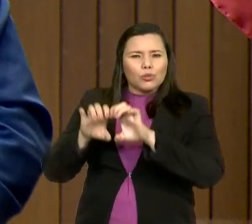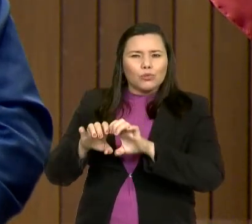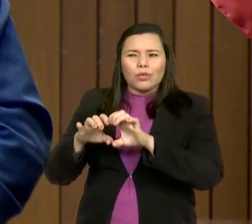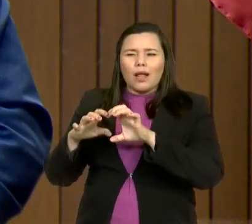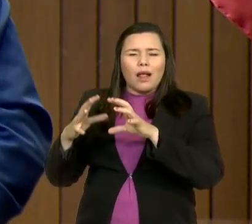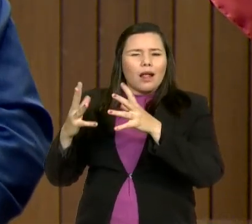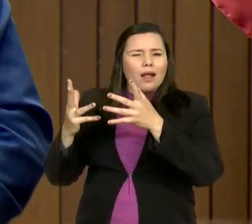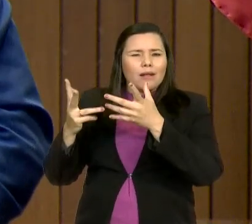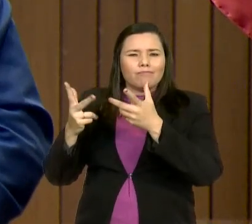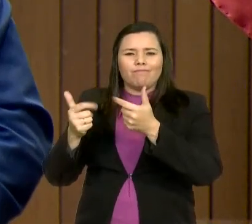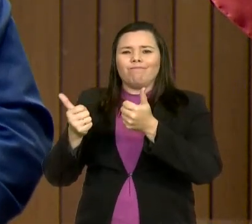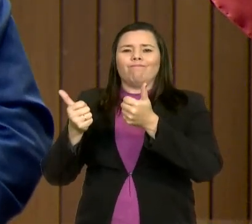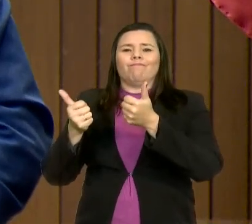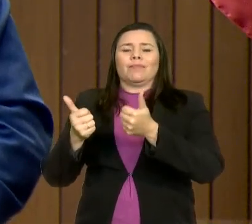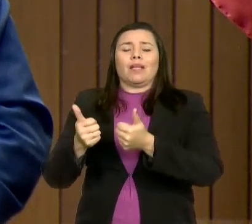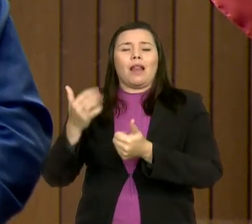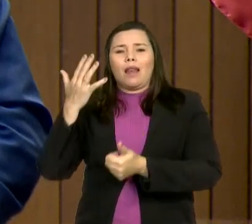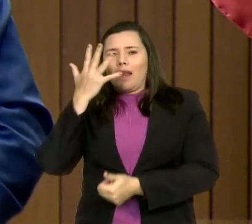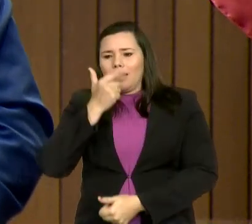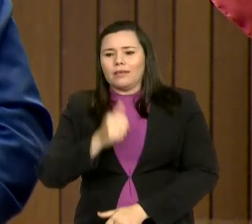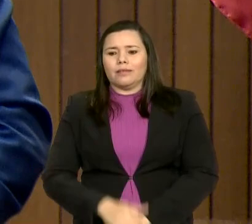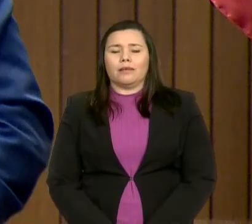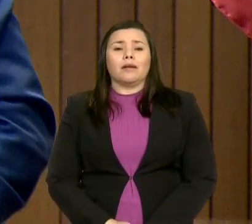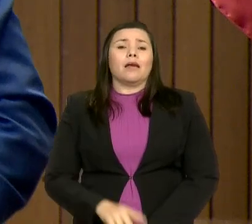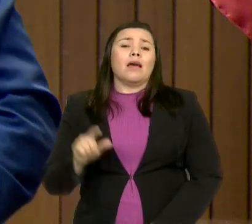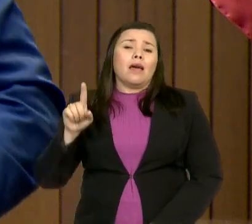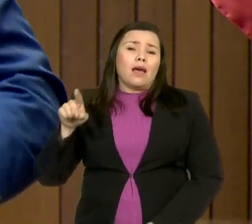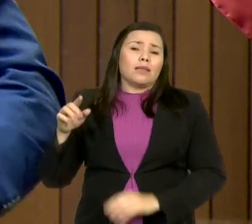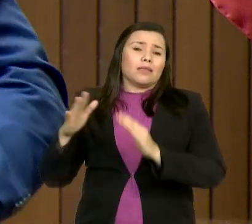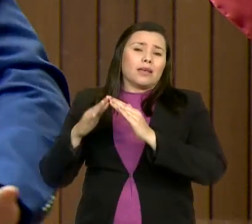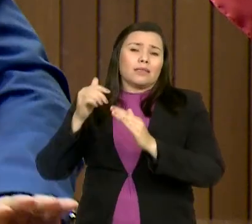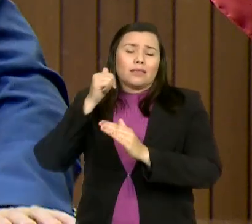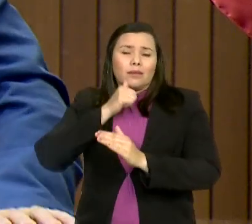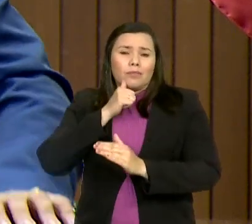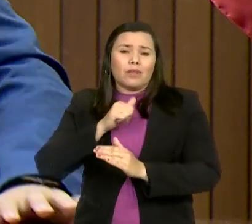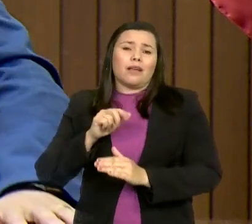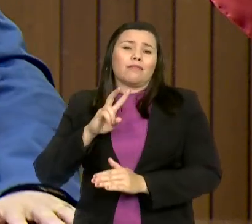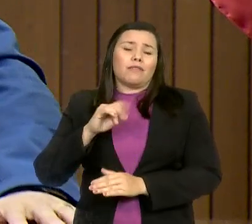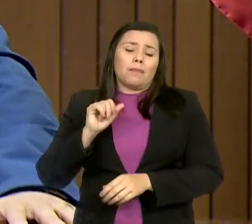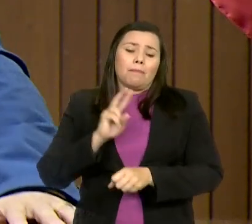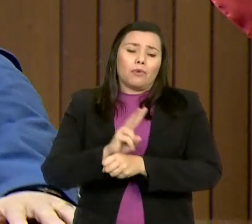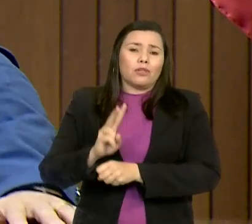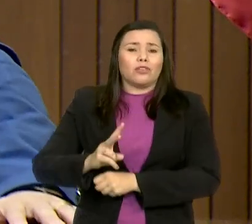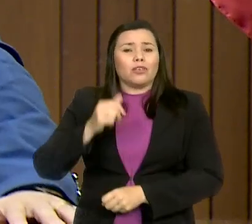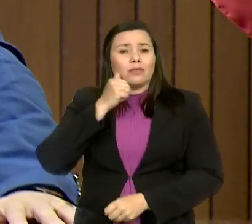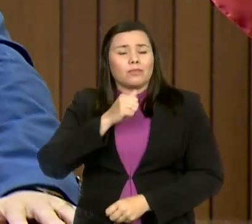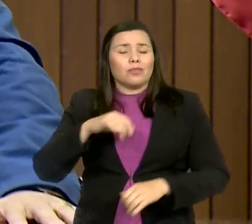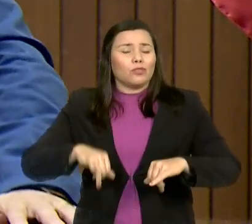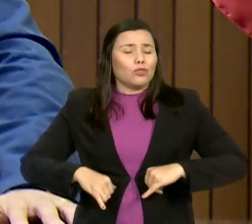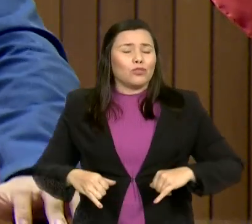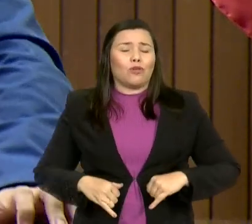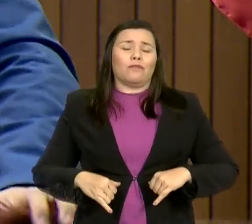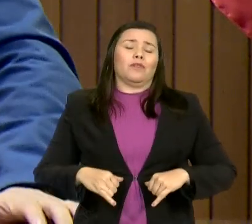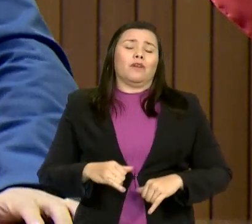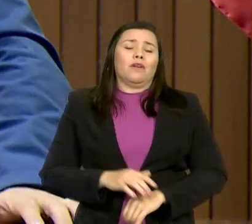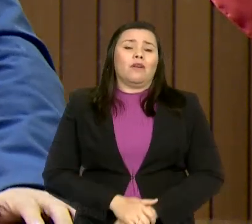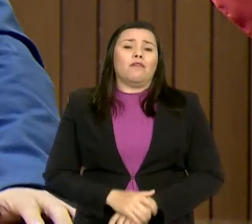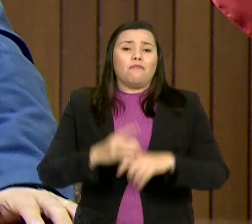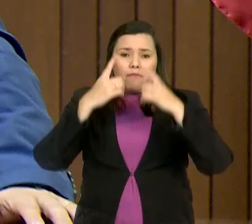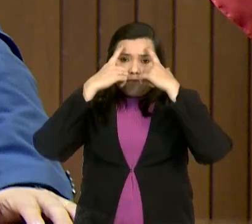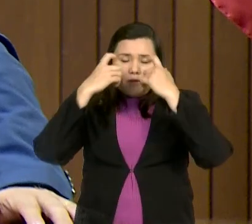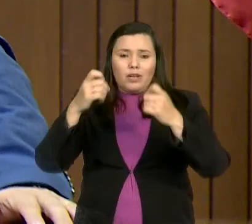violentadas e feminicídio. E encerro a fala dizendo lá, que em Caxias,